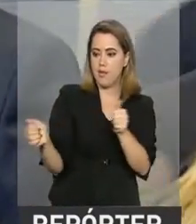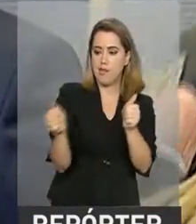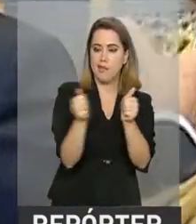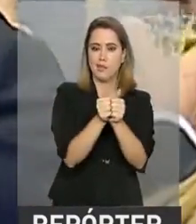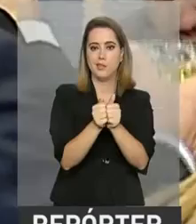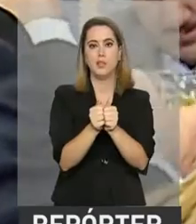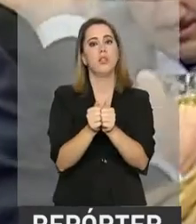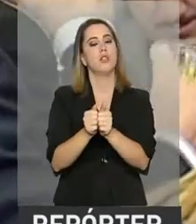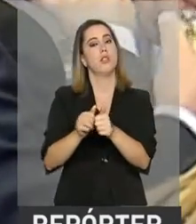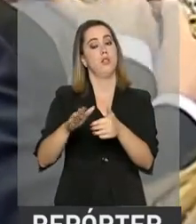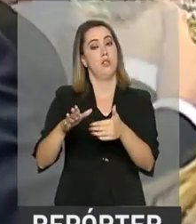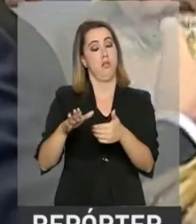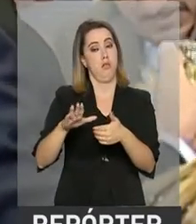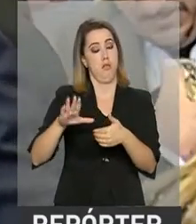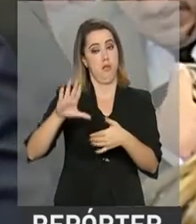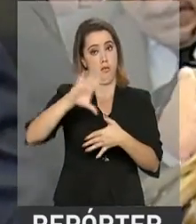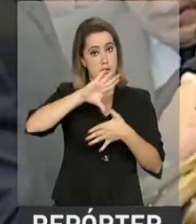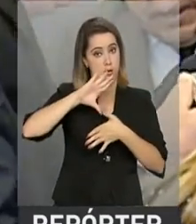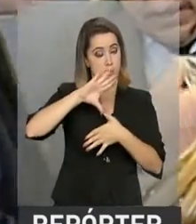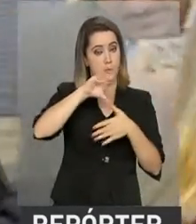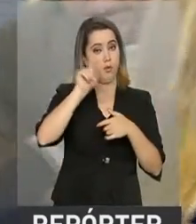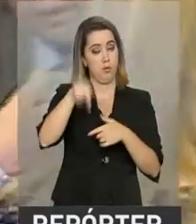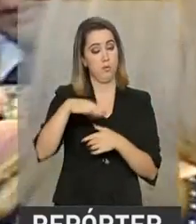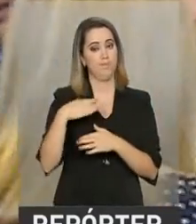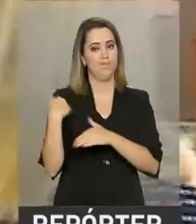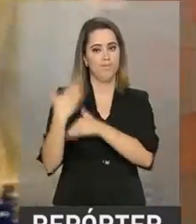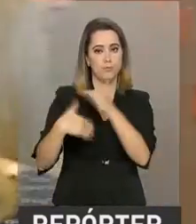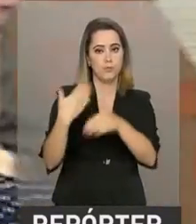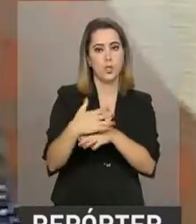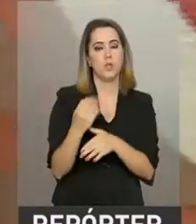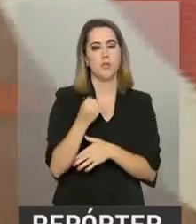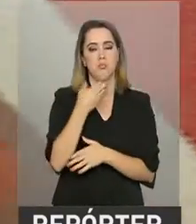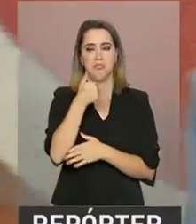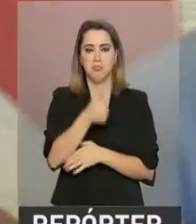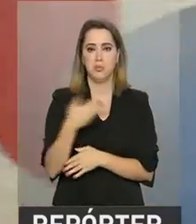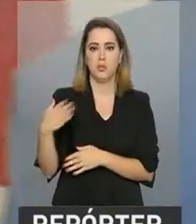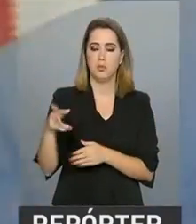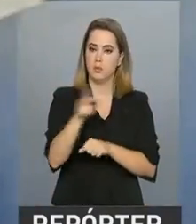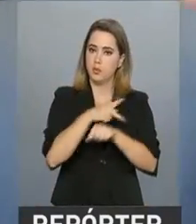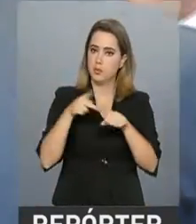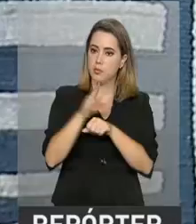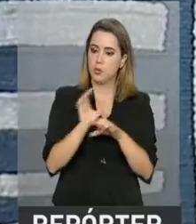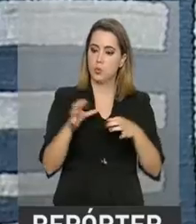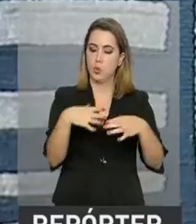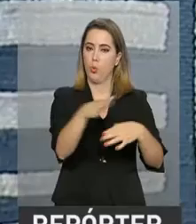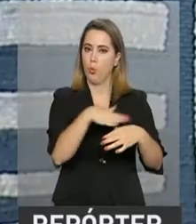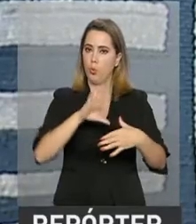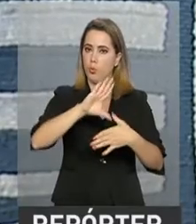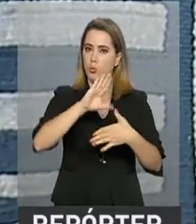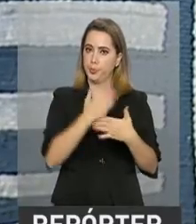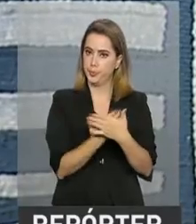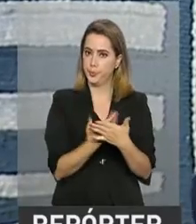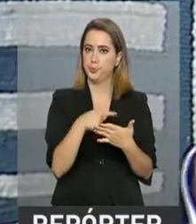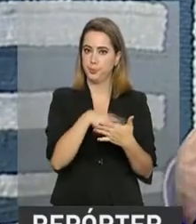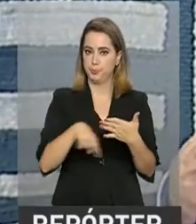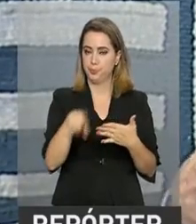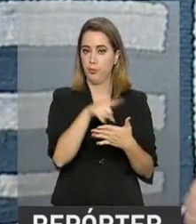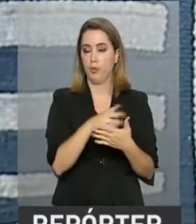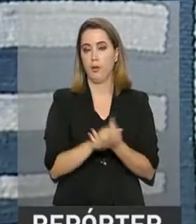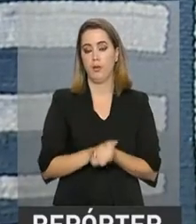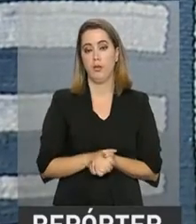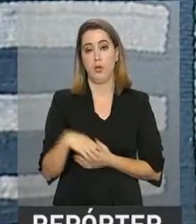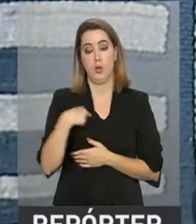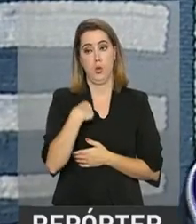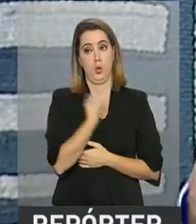da aliança do pacífico vão trazer muitos benefícios para os países do bloco avançamos bastante